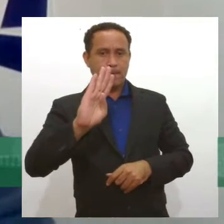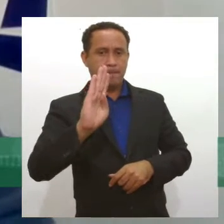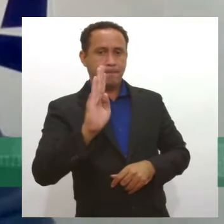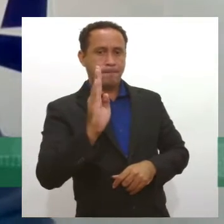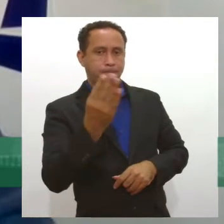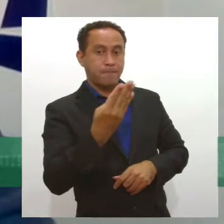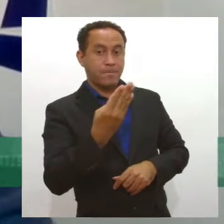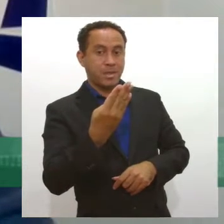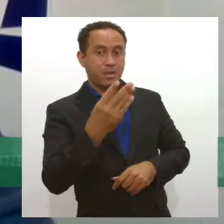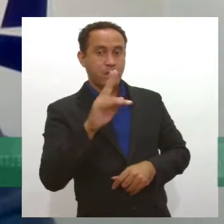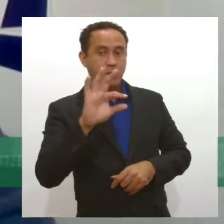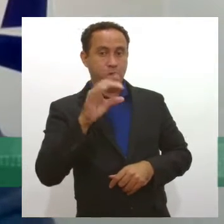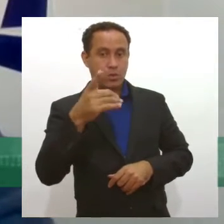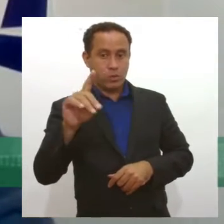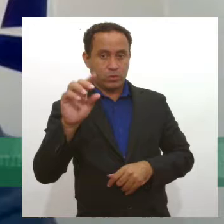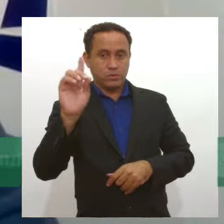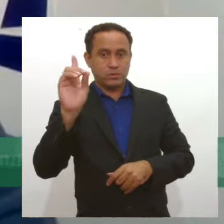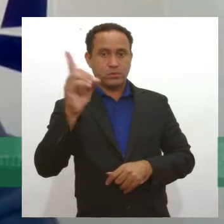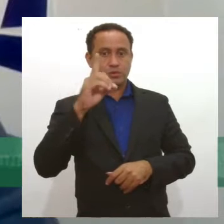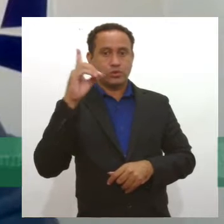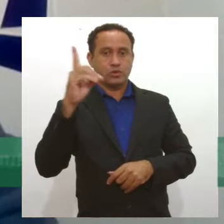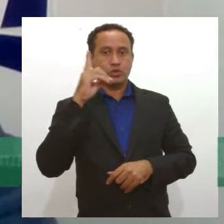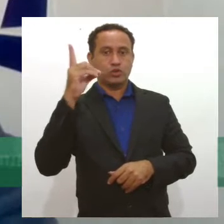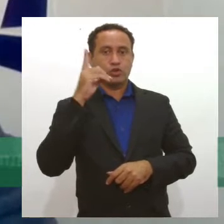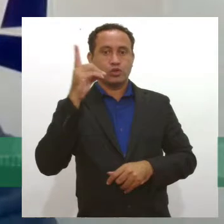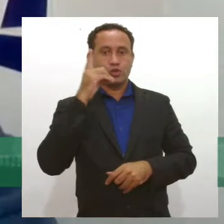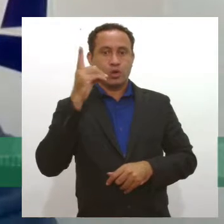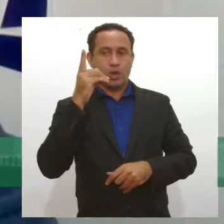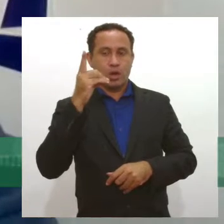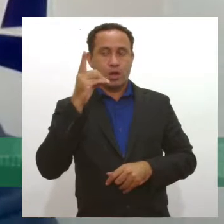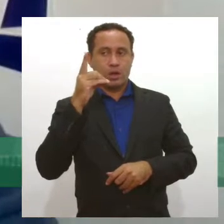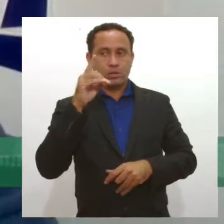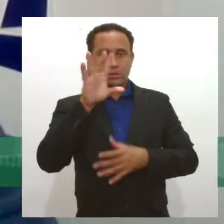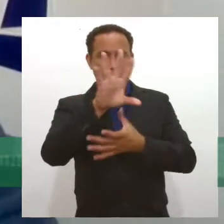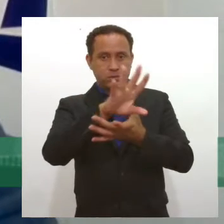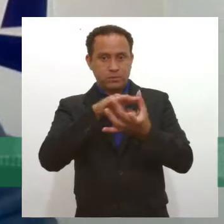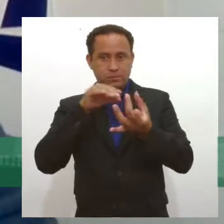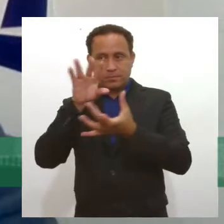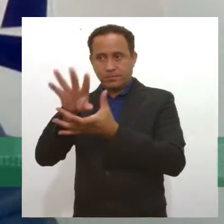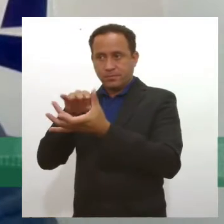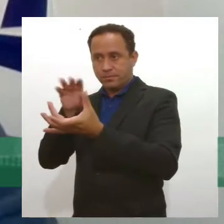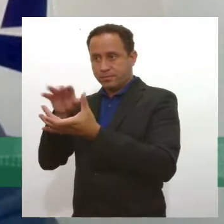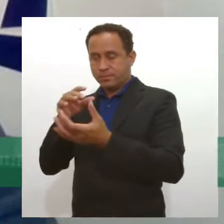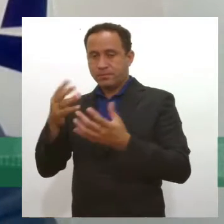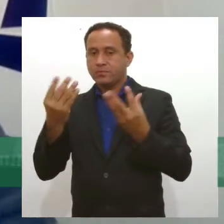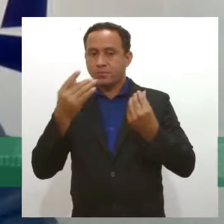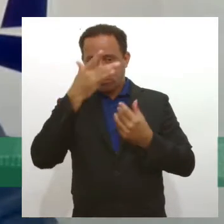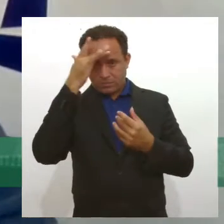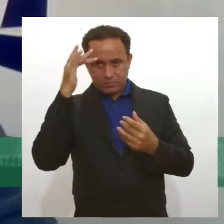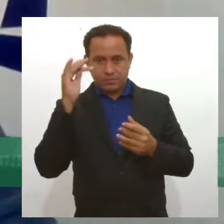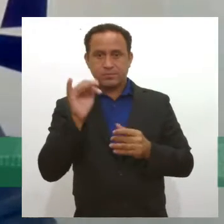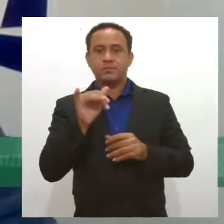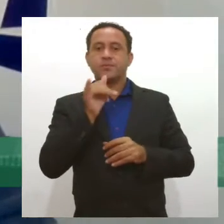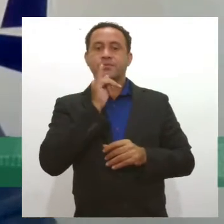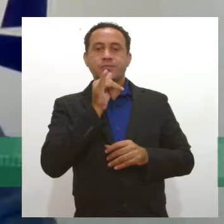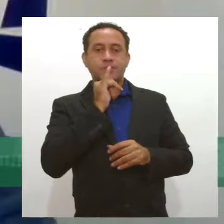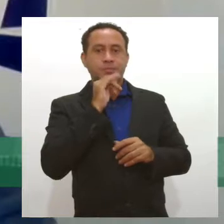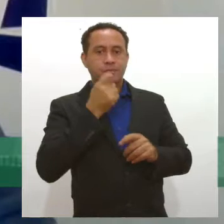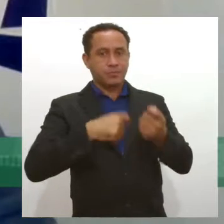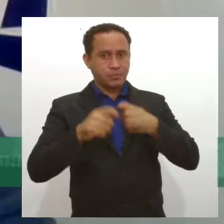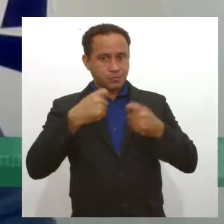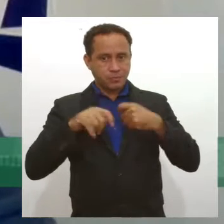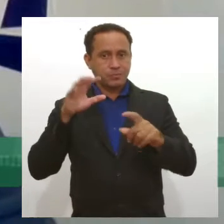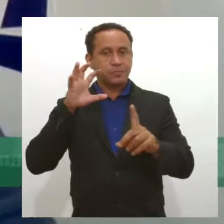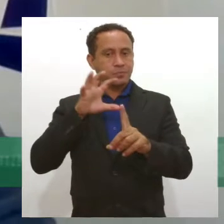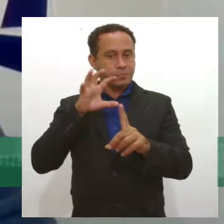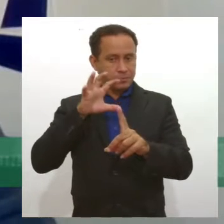Né? E isso tem atraído aí muitos recursos para esses modelos de negócio. Isso tem gerado impacto